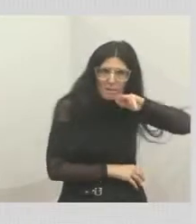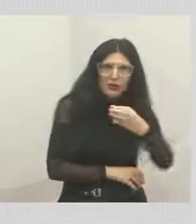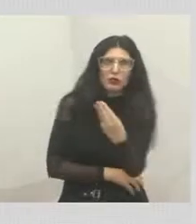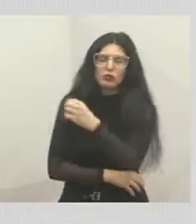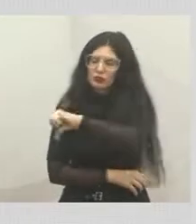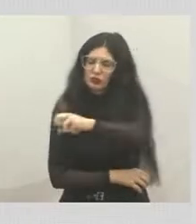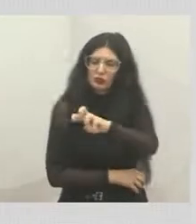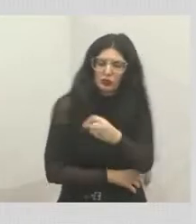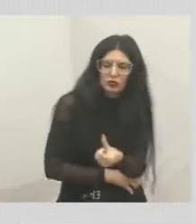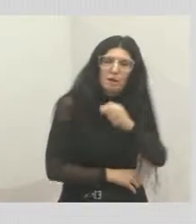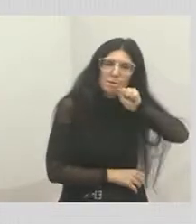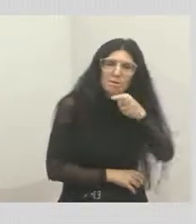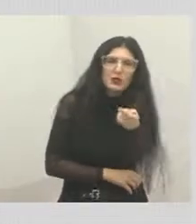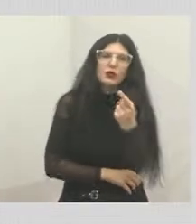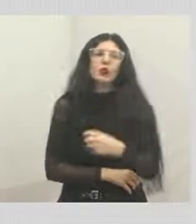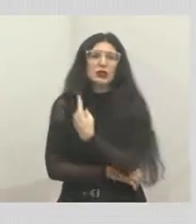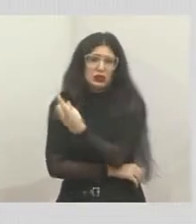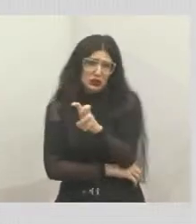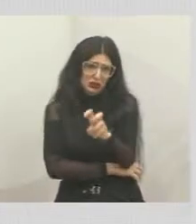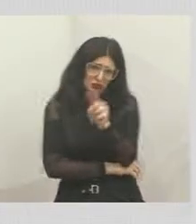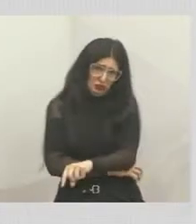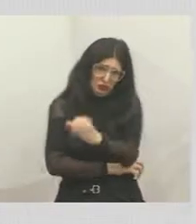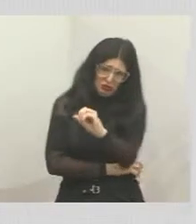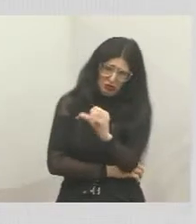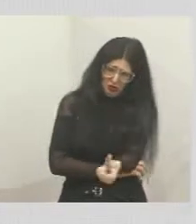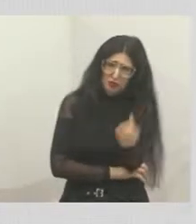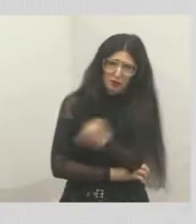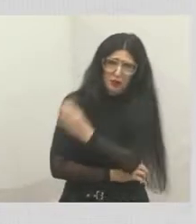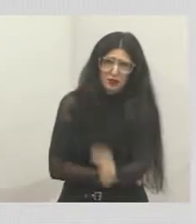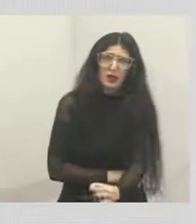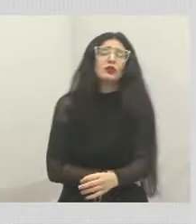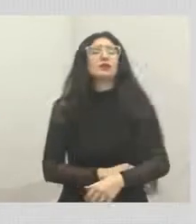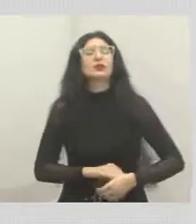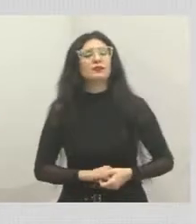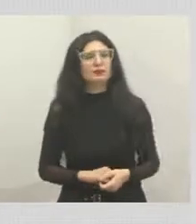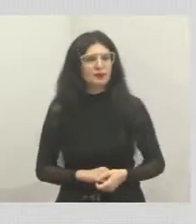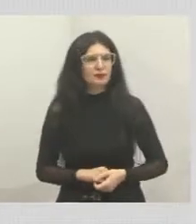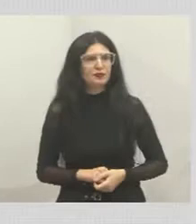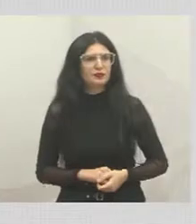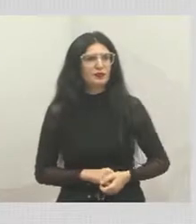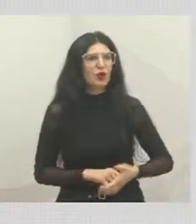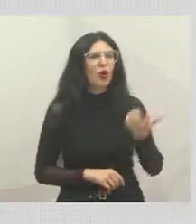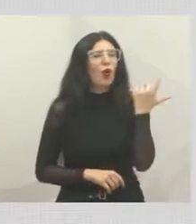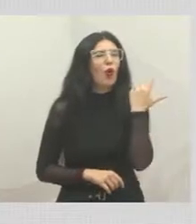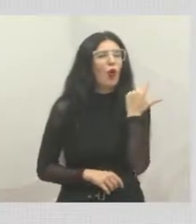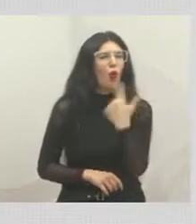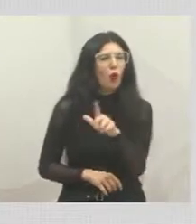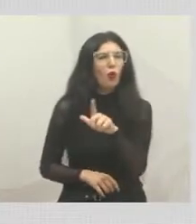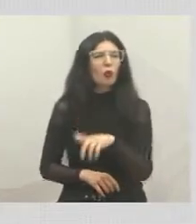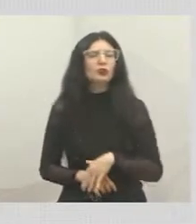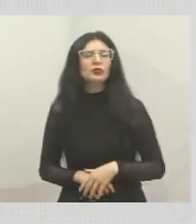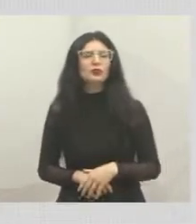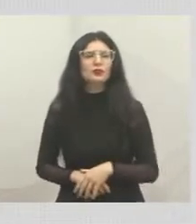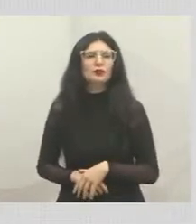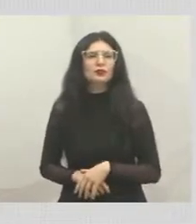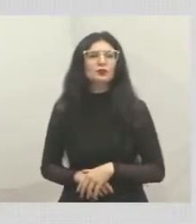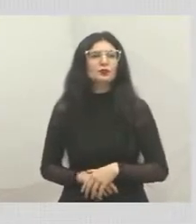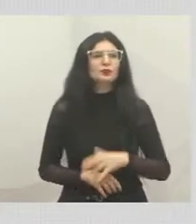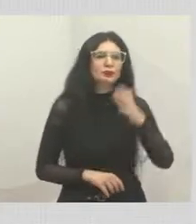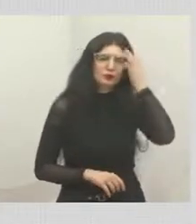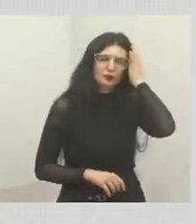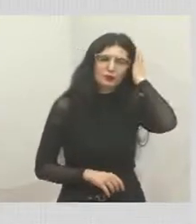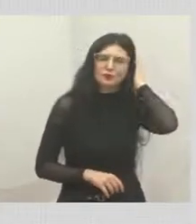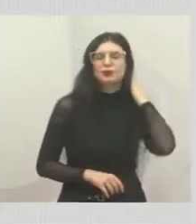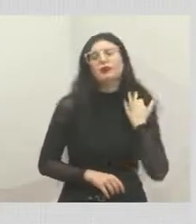14.956.000, chegando a um percentual de 15,6%. E outras receitas de capital, que chegou a um